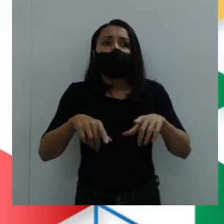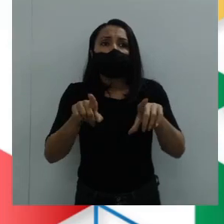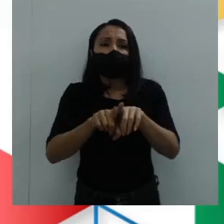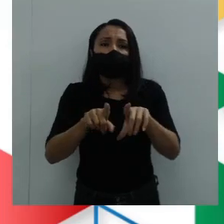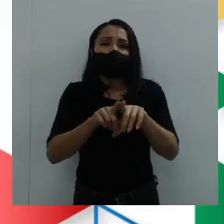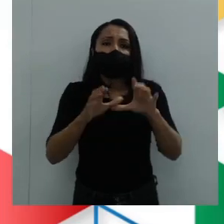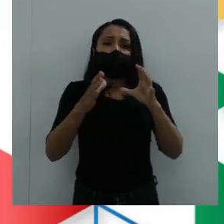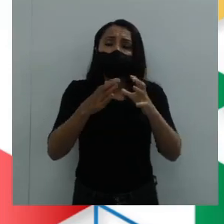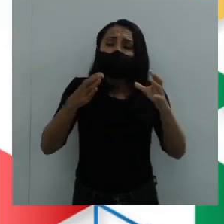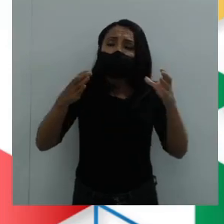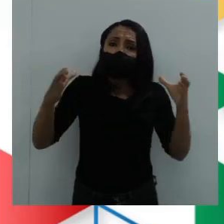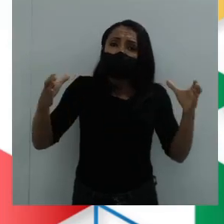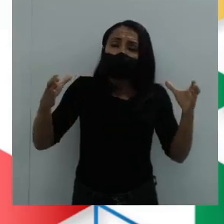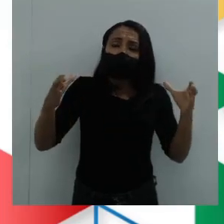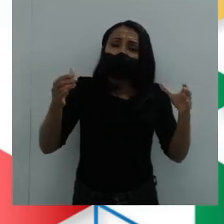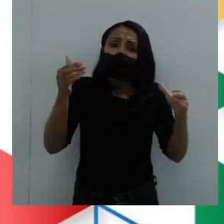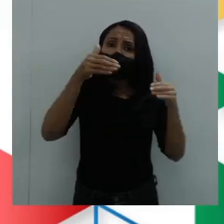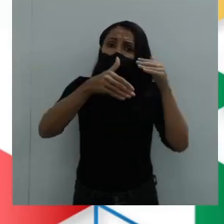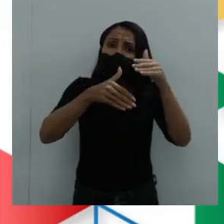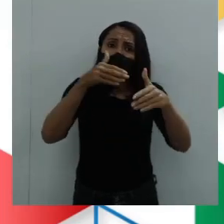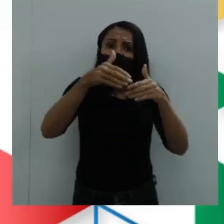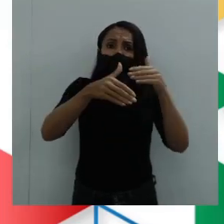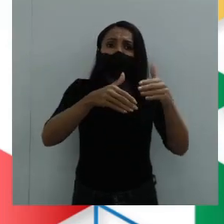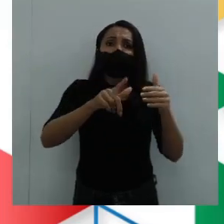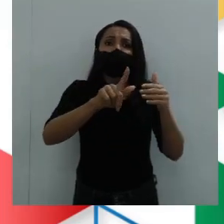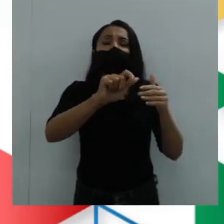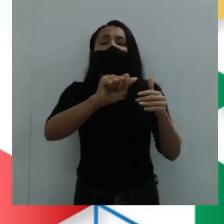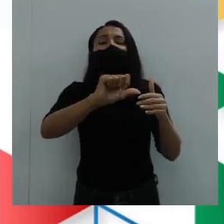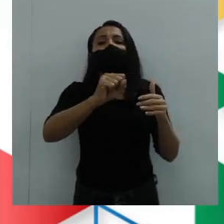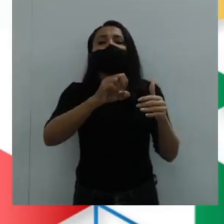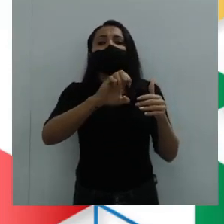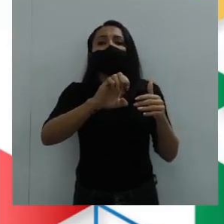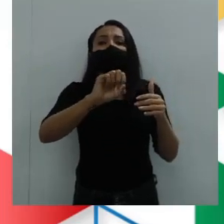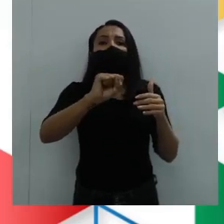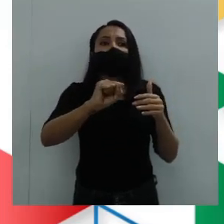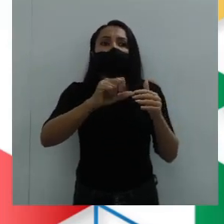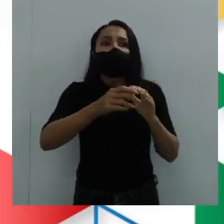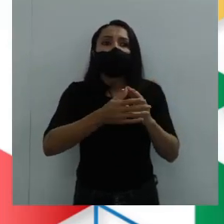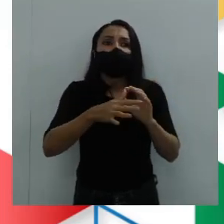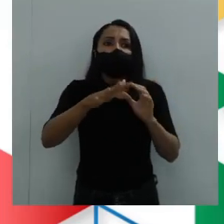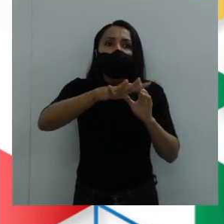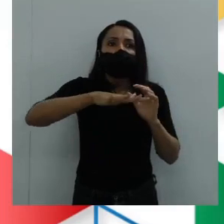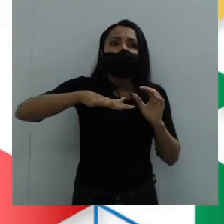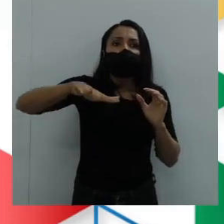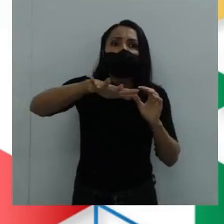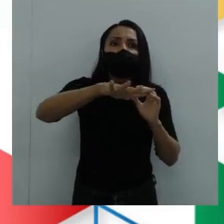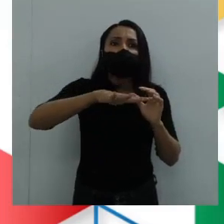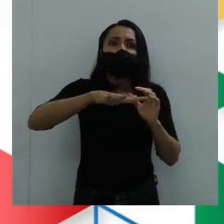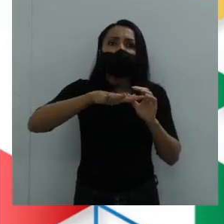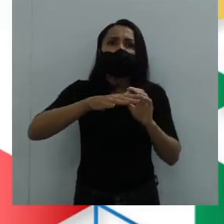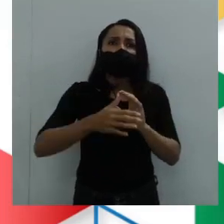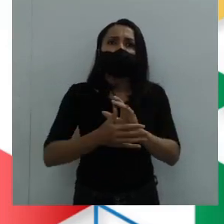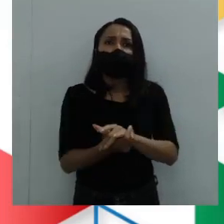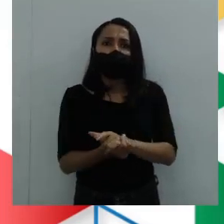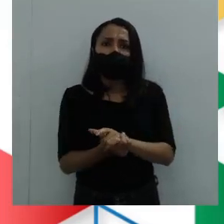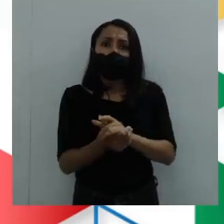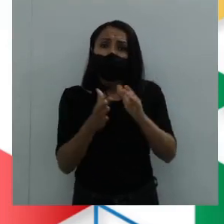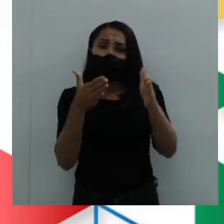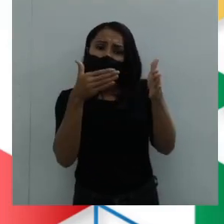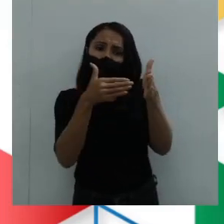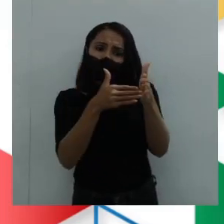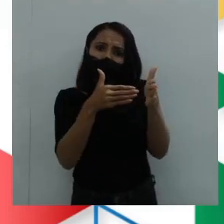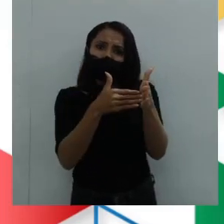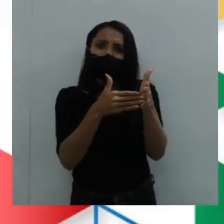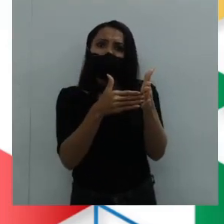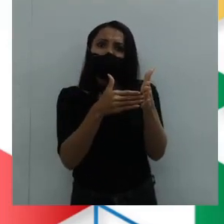maior concentração desses gases na atmosfera, forma-se uma espécie de barreira